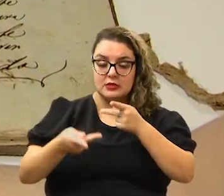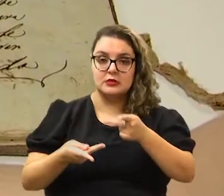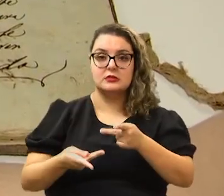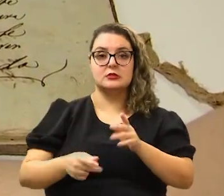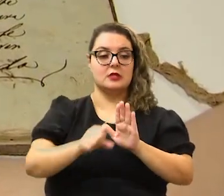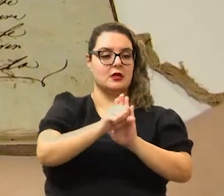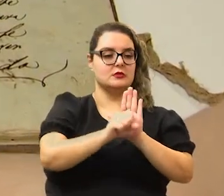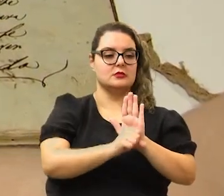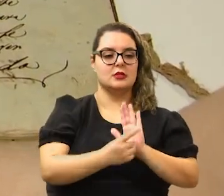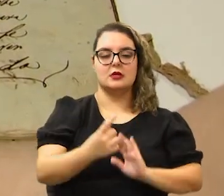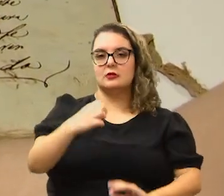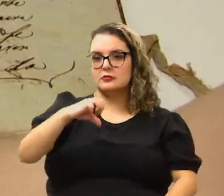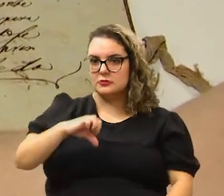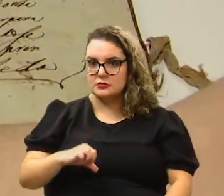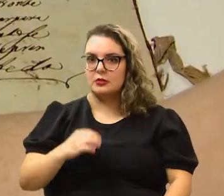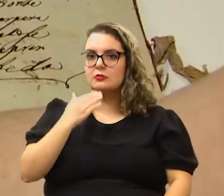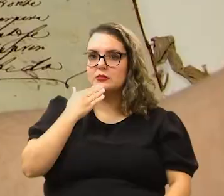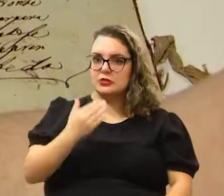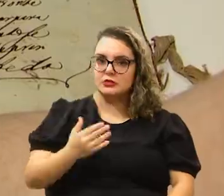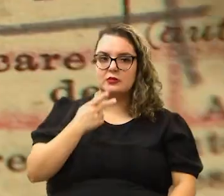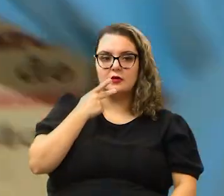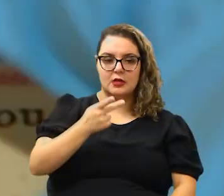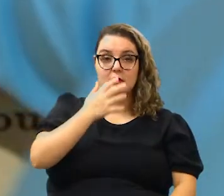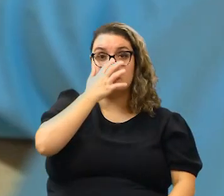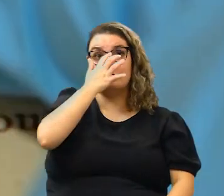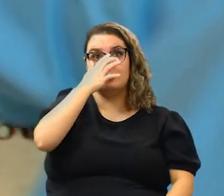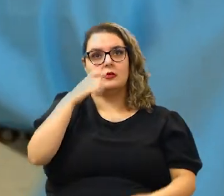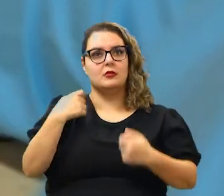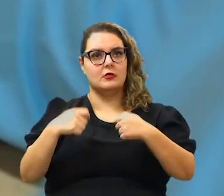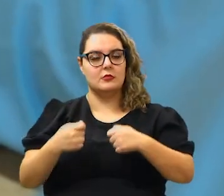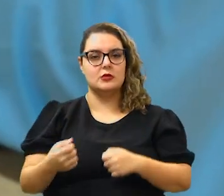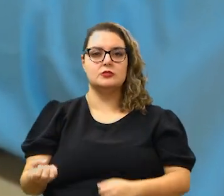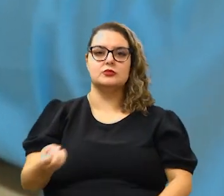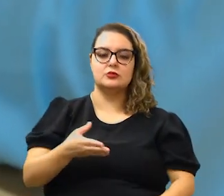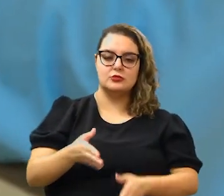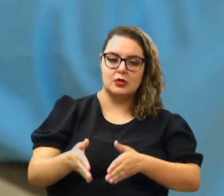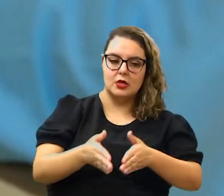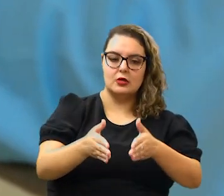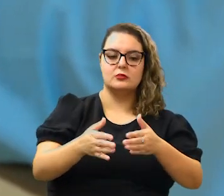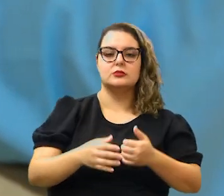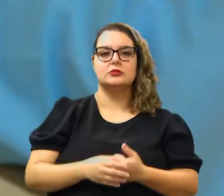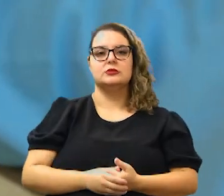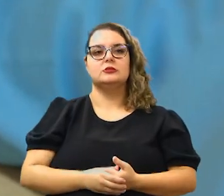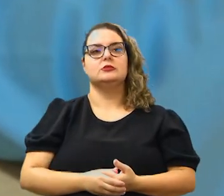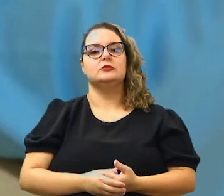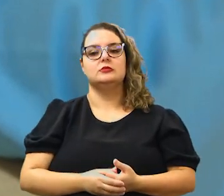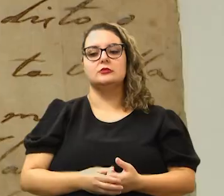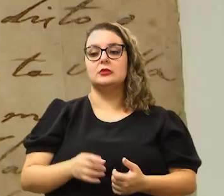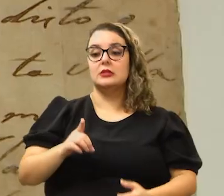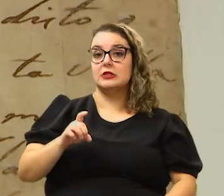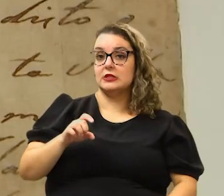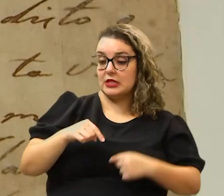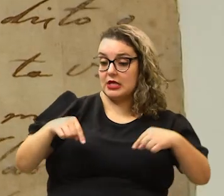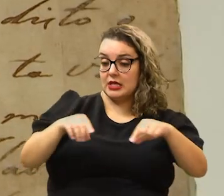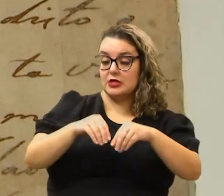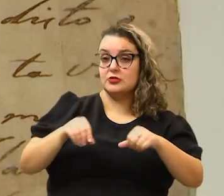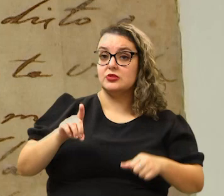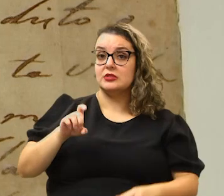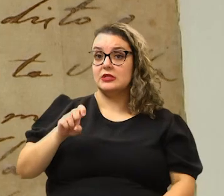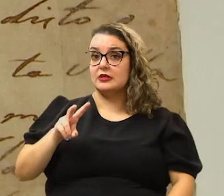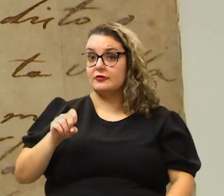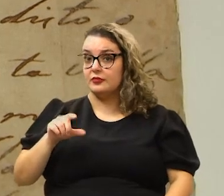Então, a população sempre esteve atenta às necessidades da cidade e procuravam a Câmara para fazer valer